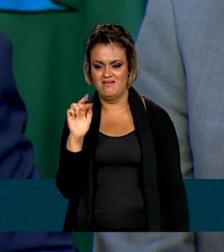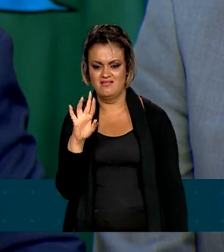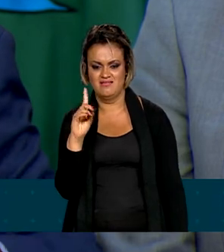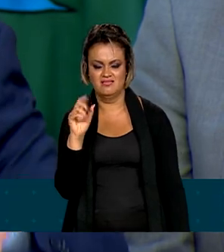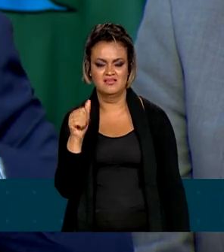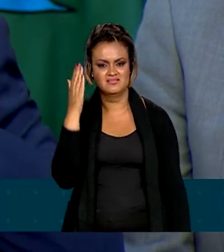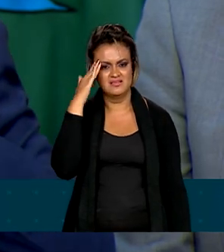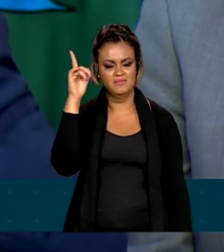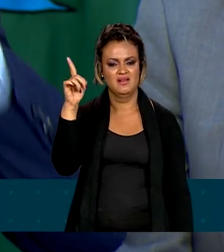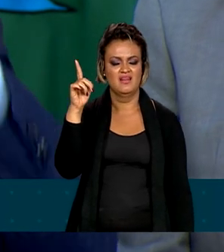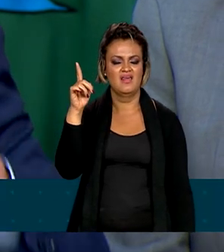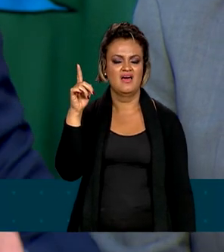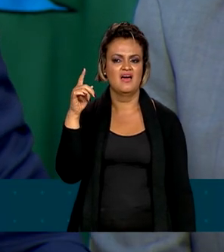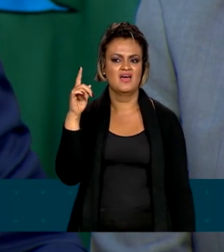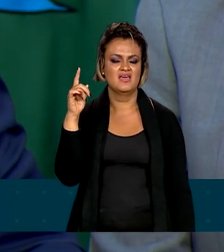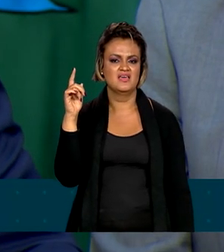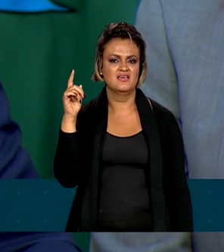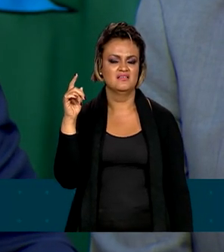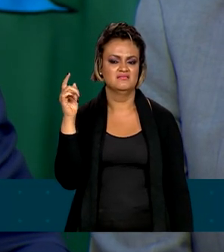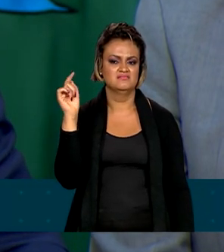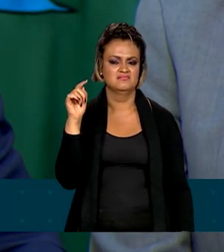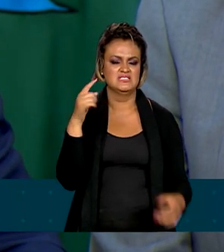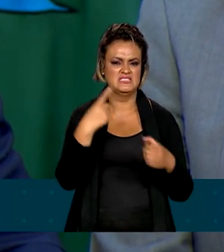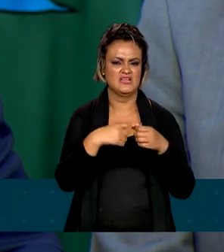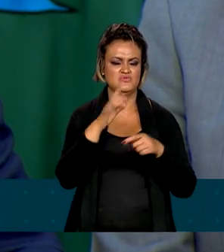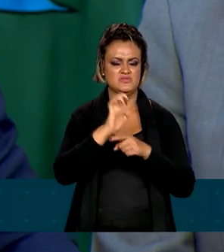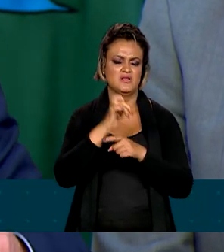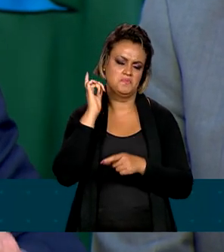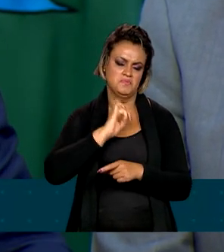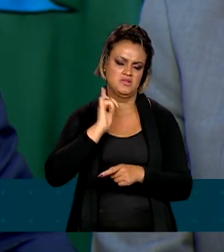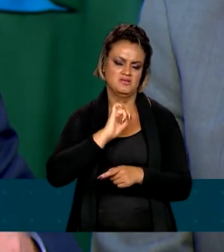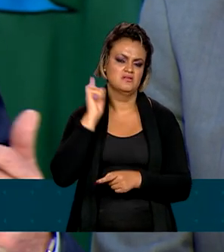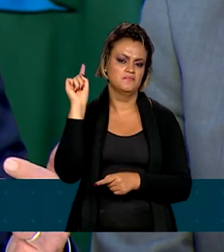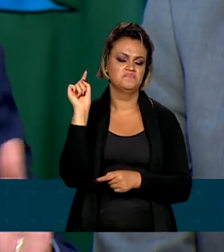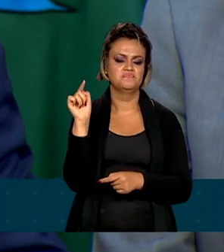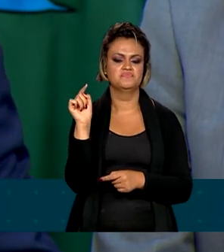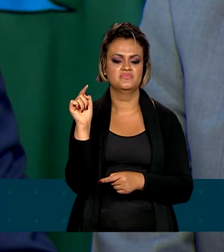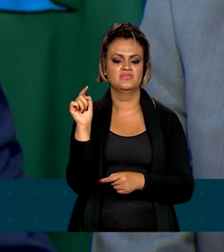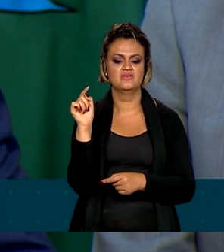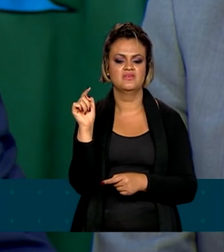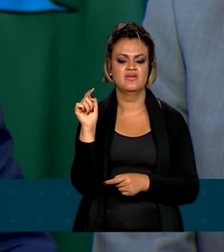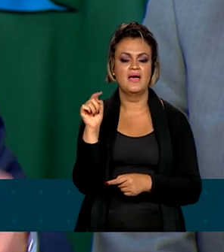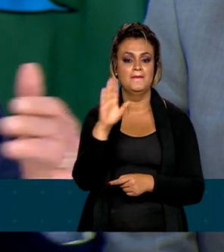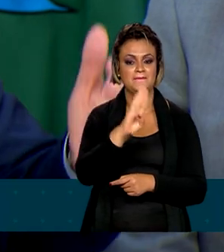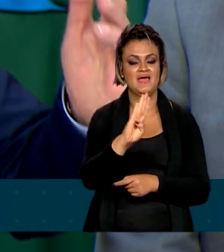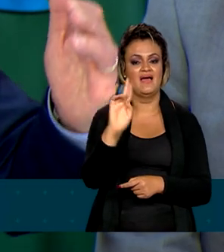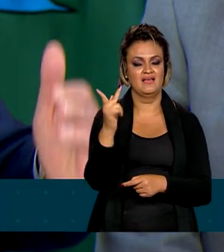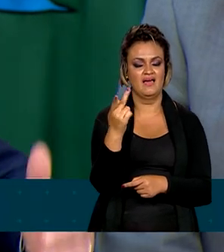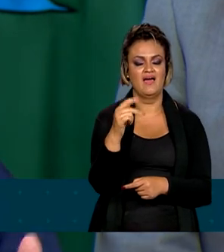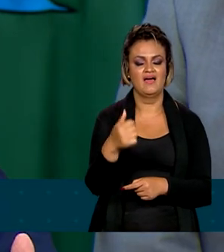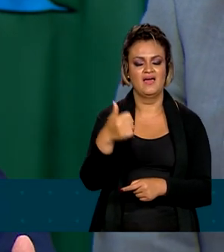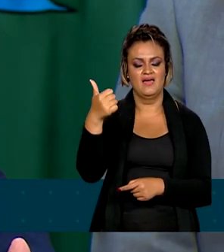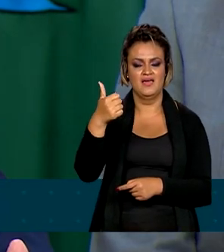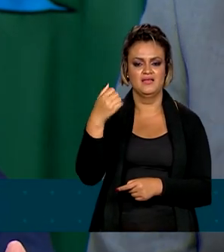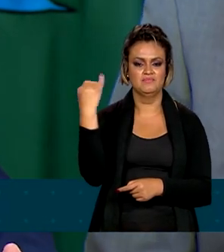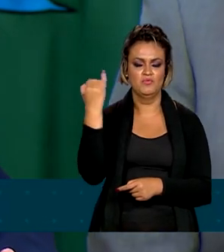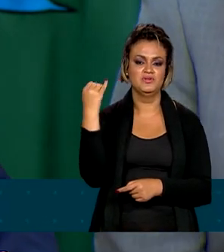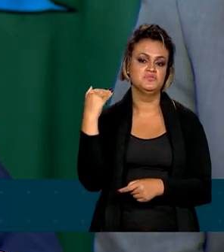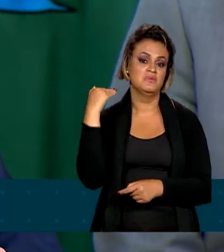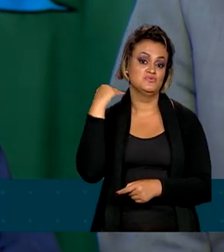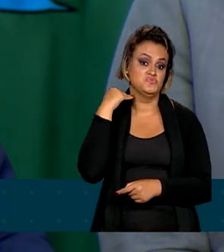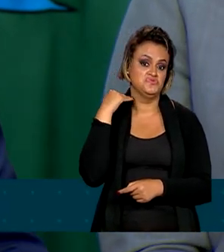Juiz de Fora, que é uma grande cidade, sabe, mais importante que o Belo Horizonte, mais importante que o Rio de